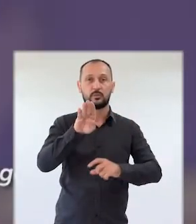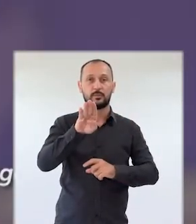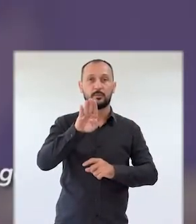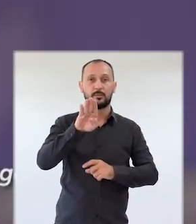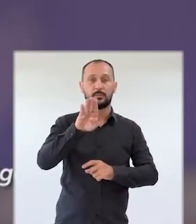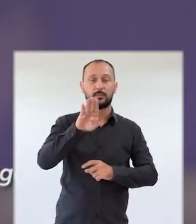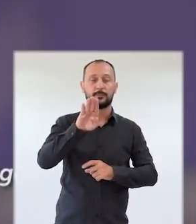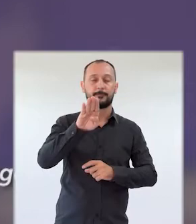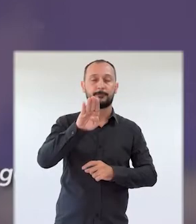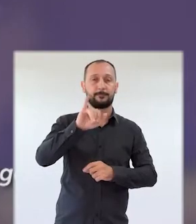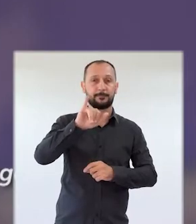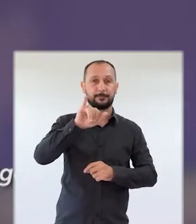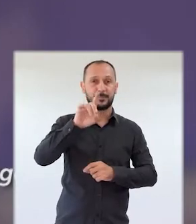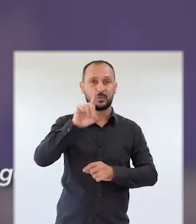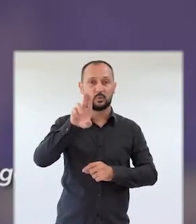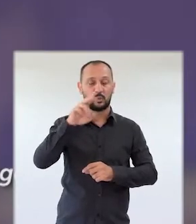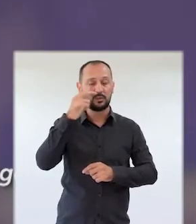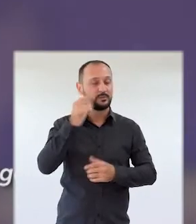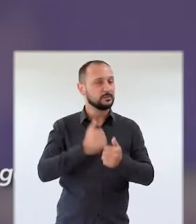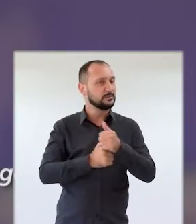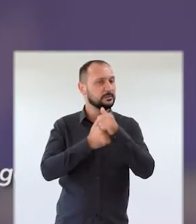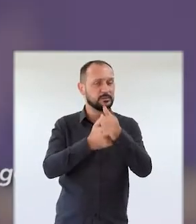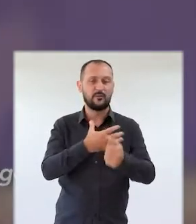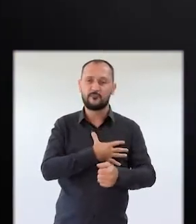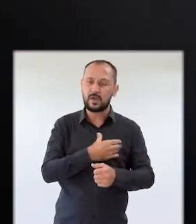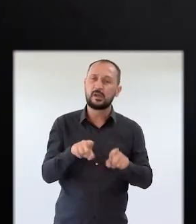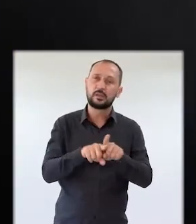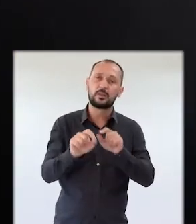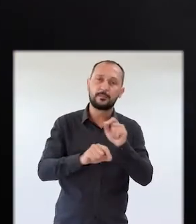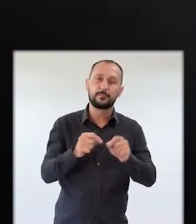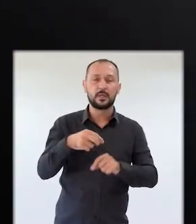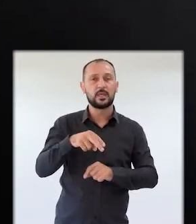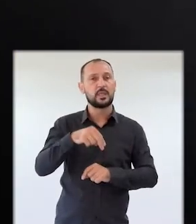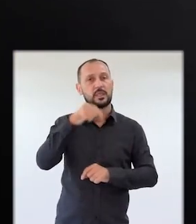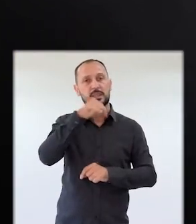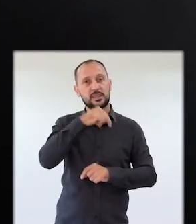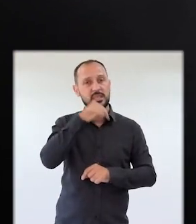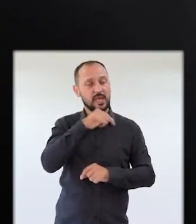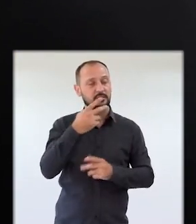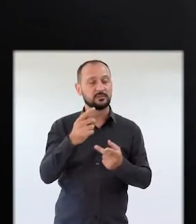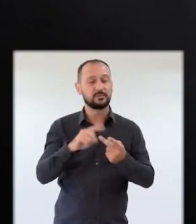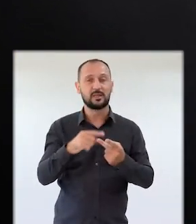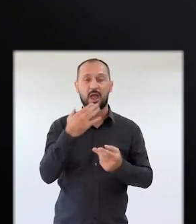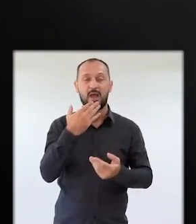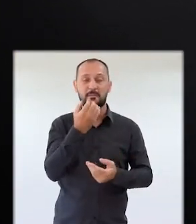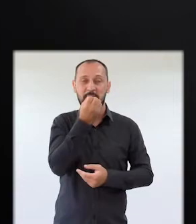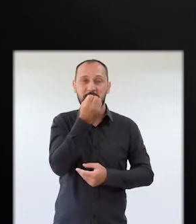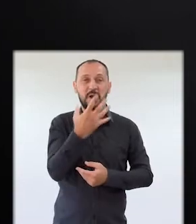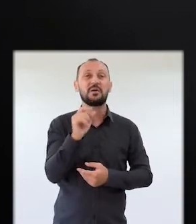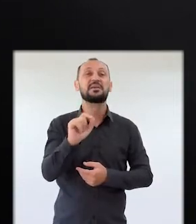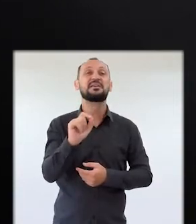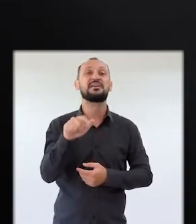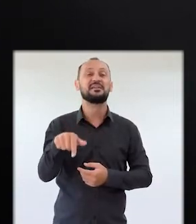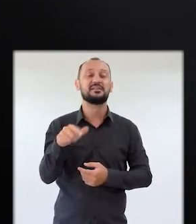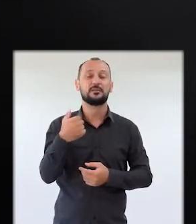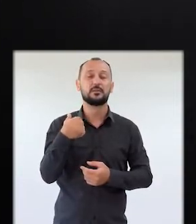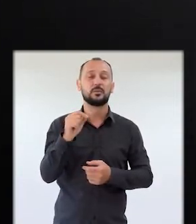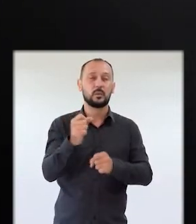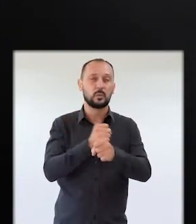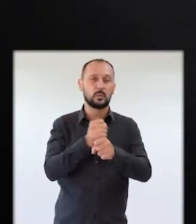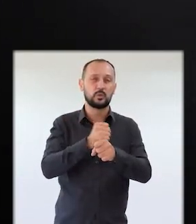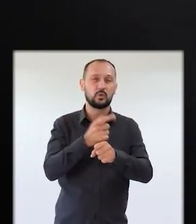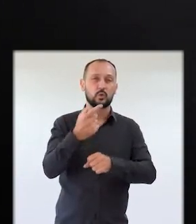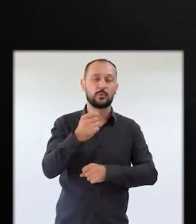que é uma das suas personagens. E eu passei a vida acompanhando, meus filhos também, meus netos também. E uma coisa boa é que no ano